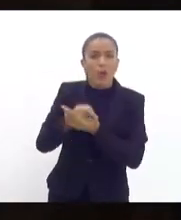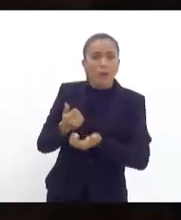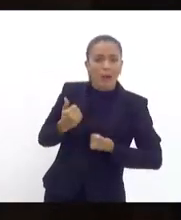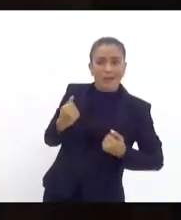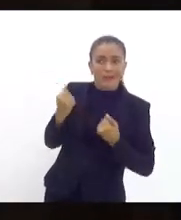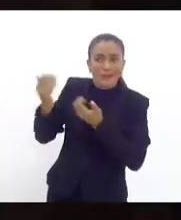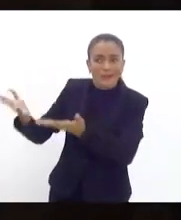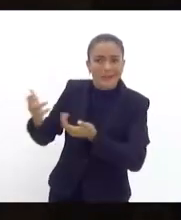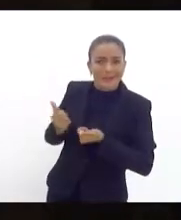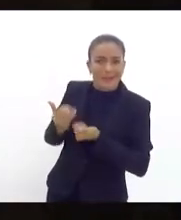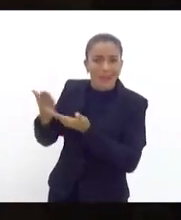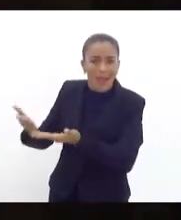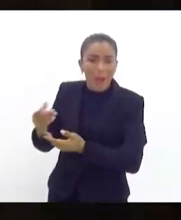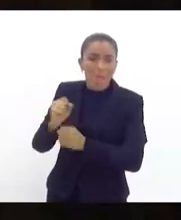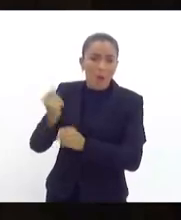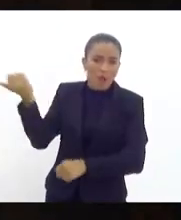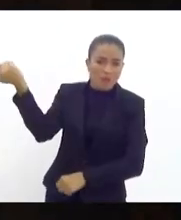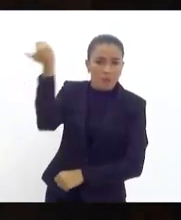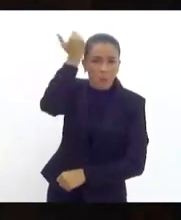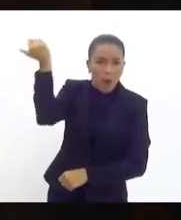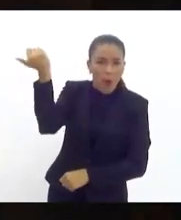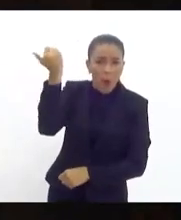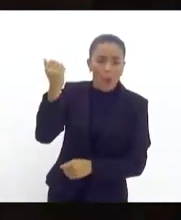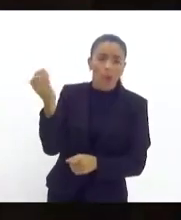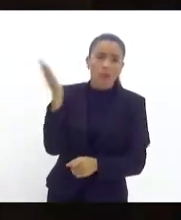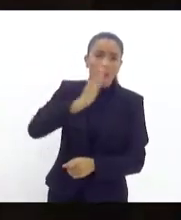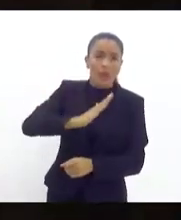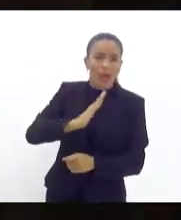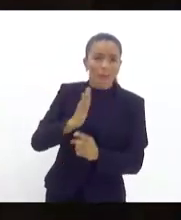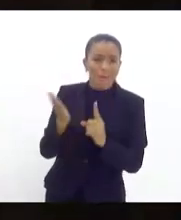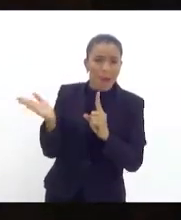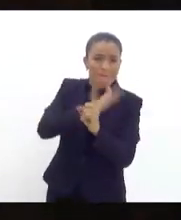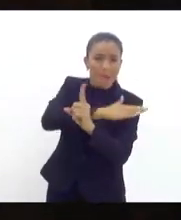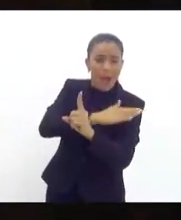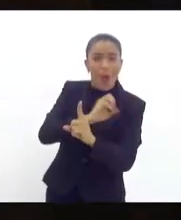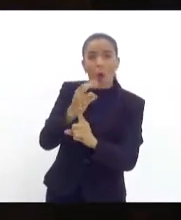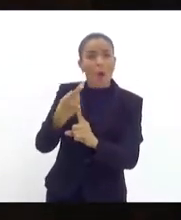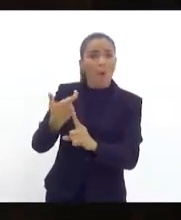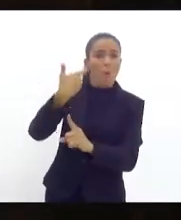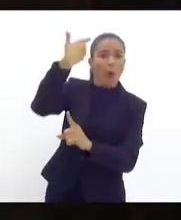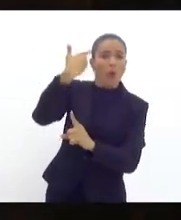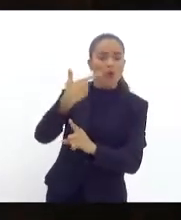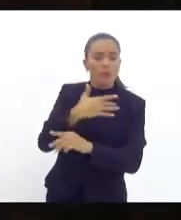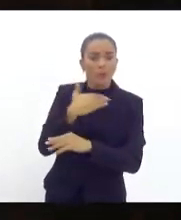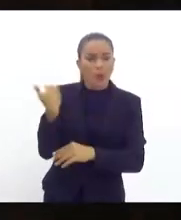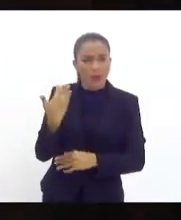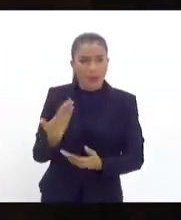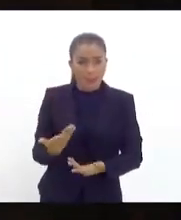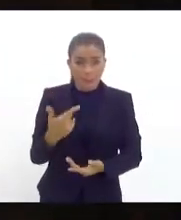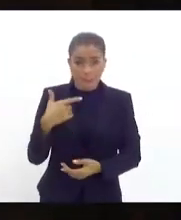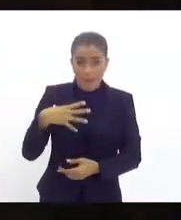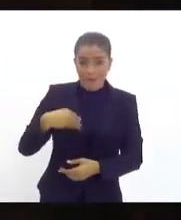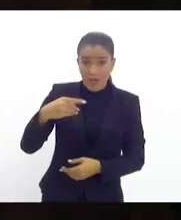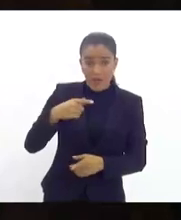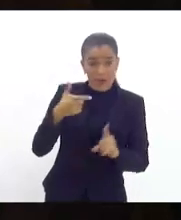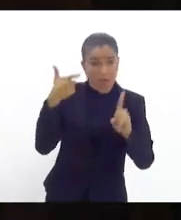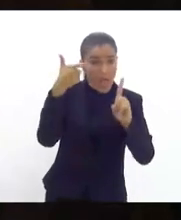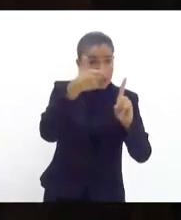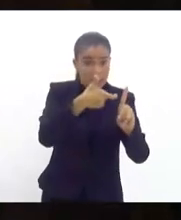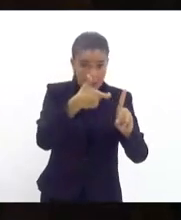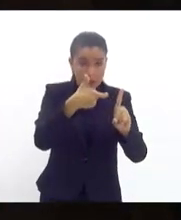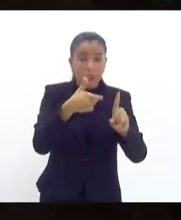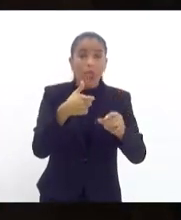porque senão eu posso tomar uma coronhada na cara um tapa na cara ou a ser morta minha filha foi assaltada dentro de ônibus